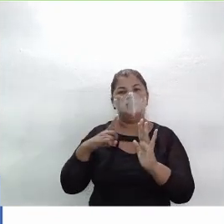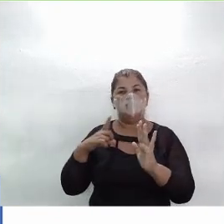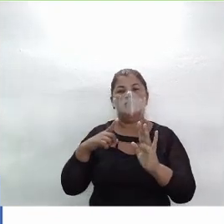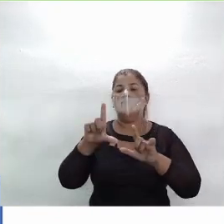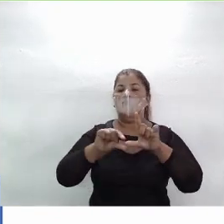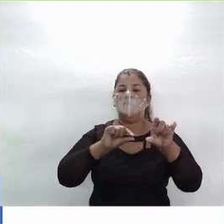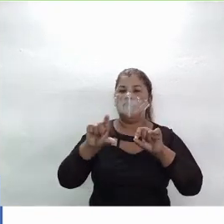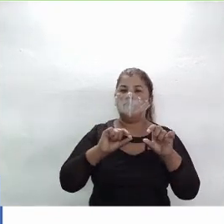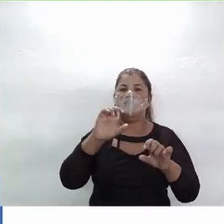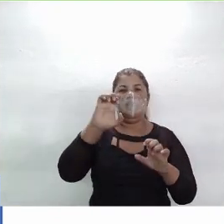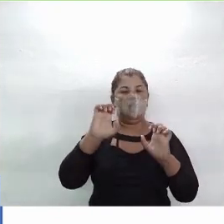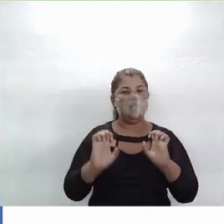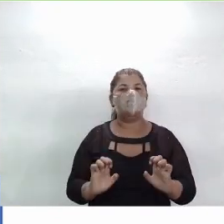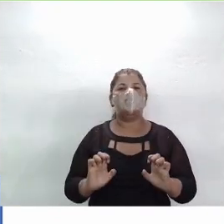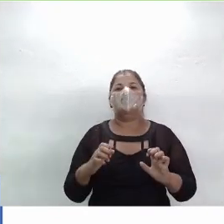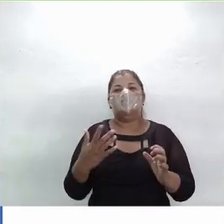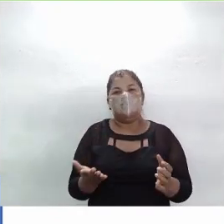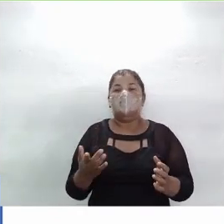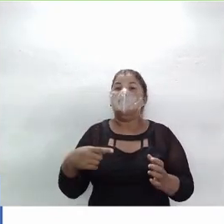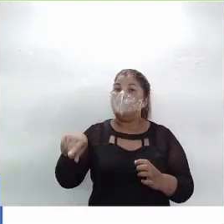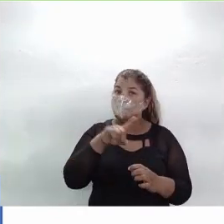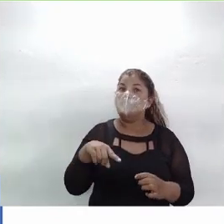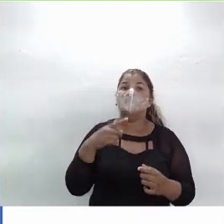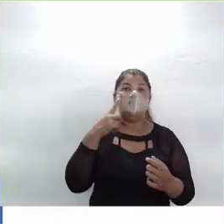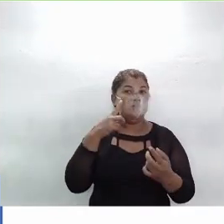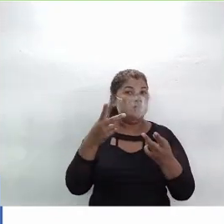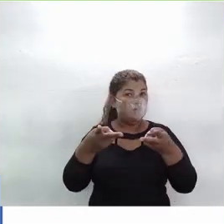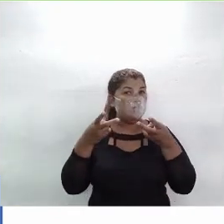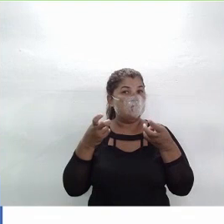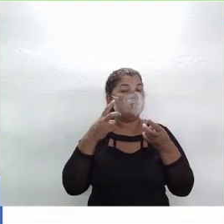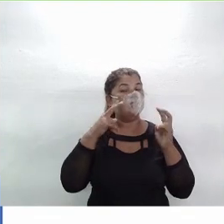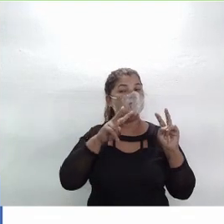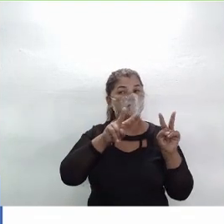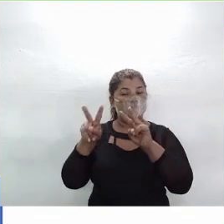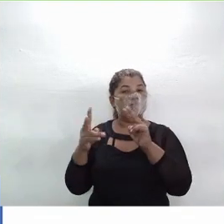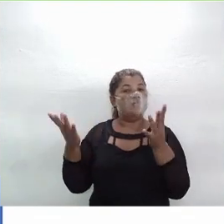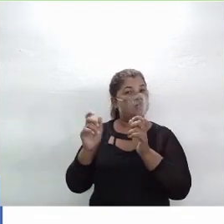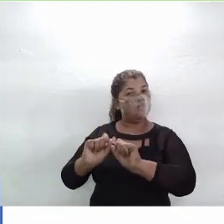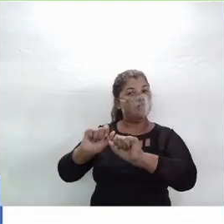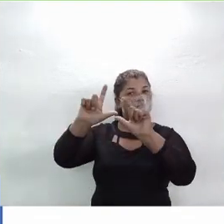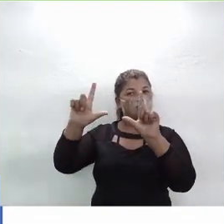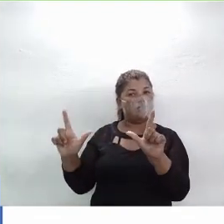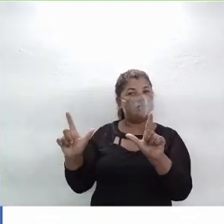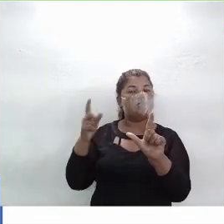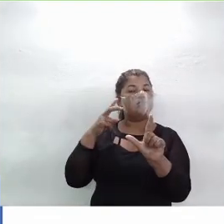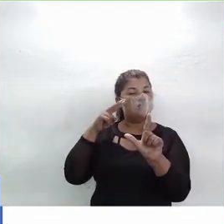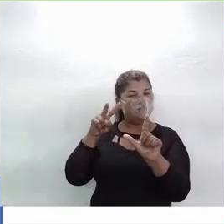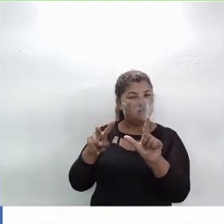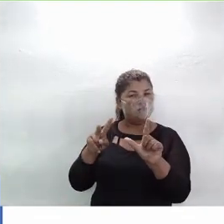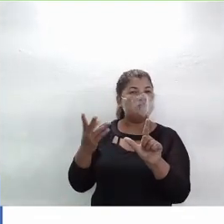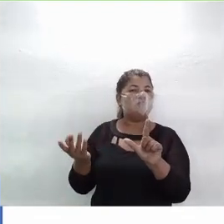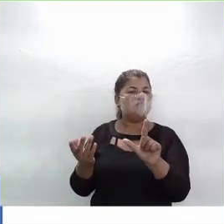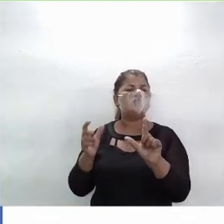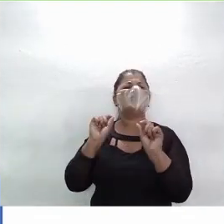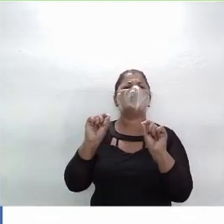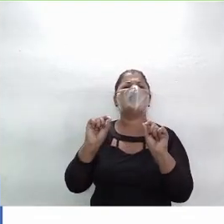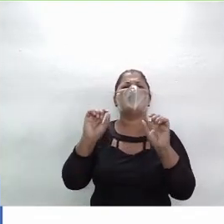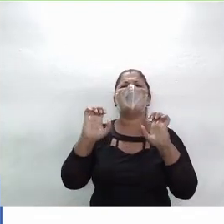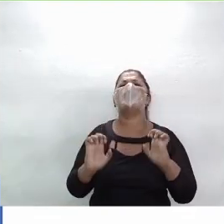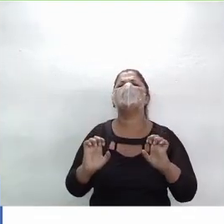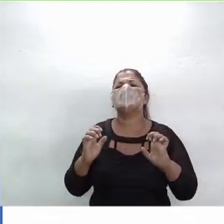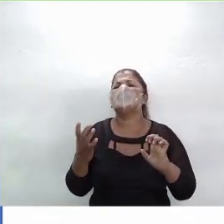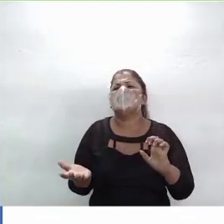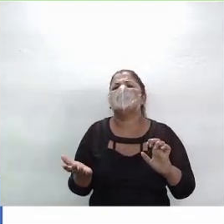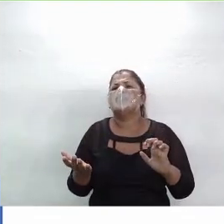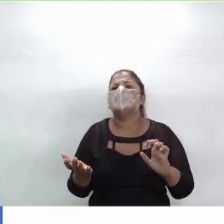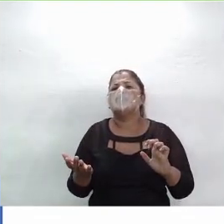opção ética. Então, vejam só, olhem para a tela e reflitam. Vamos adiante. Ética. Olha o que nós temos